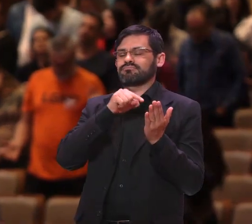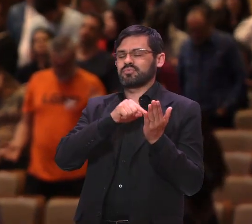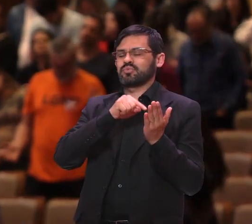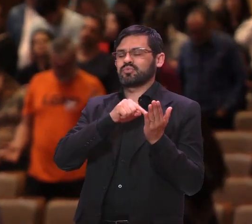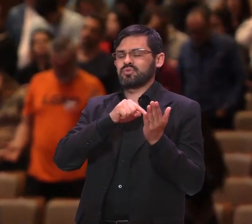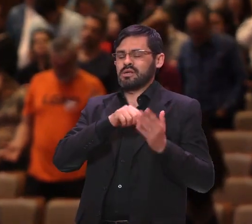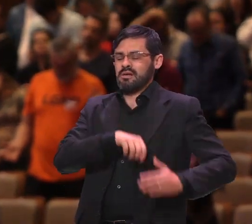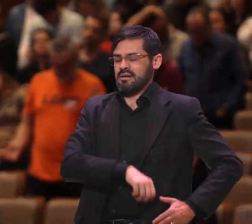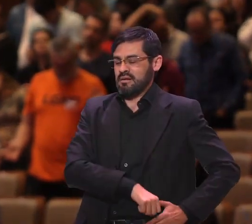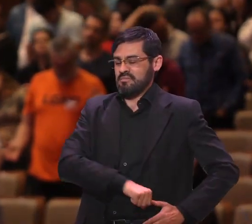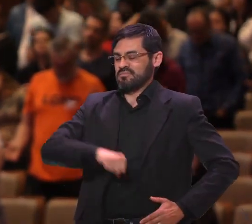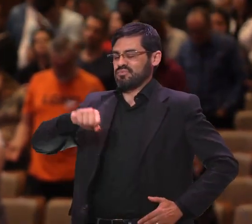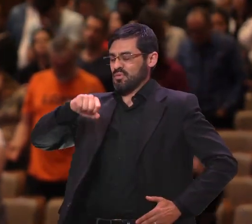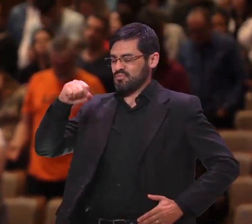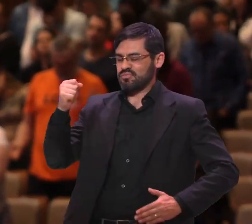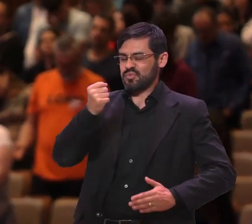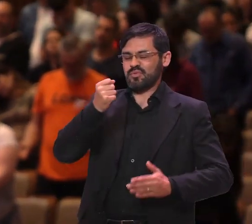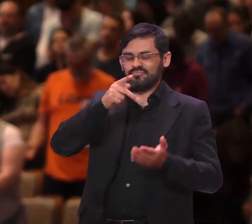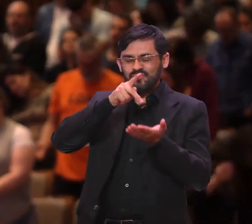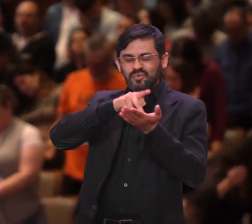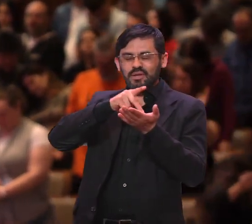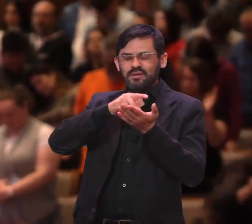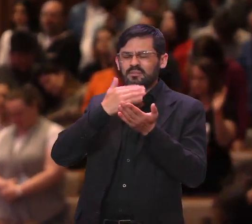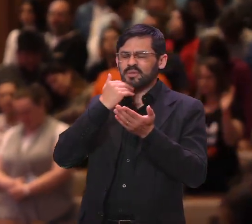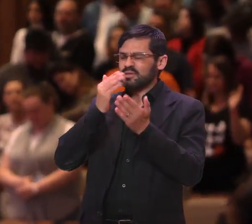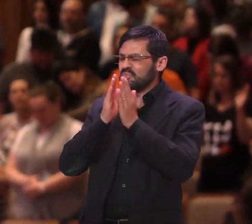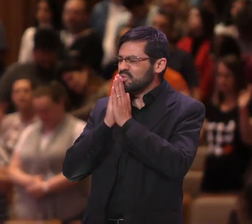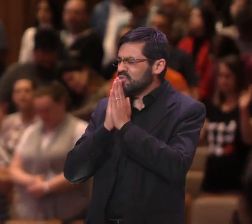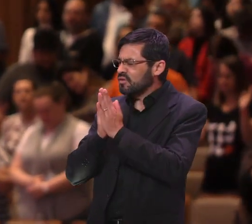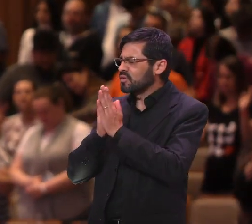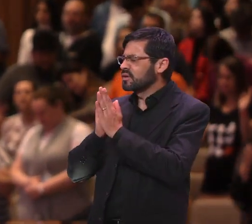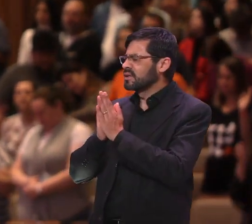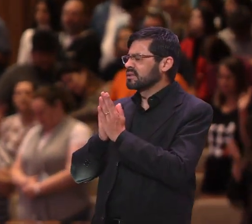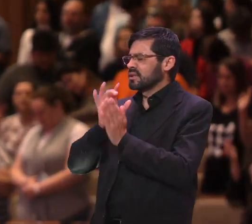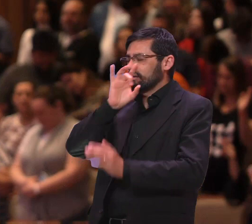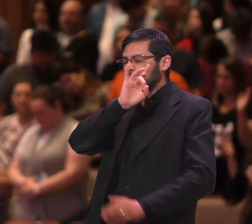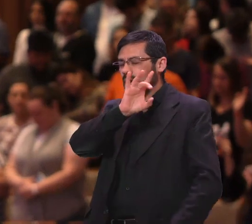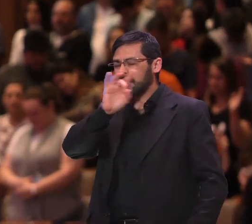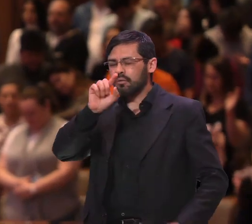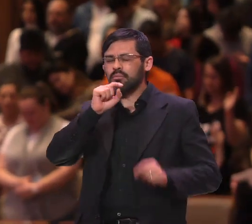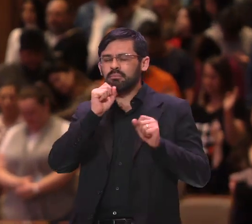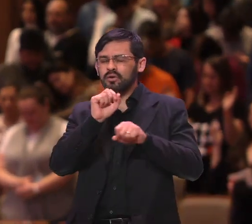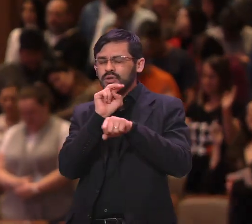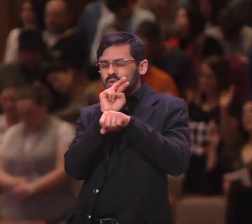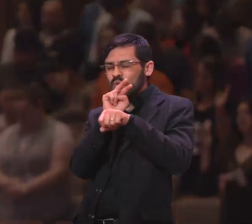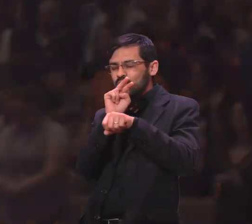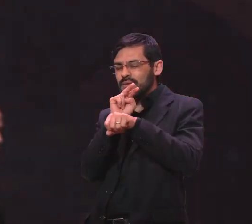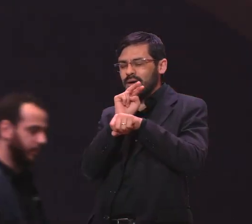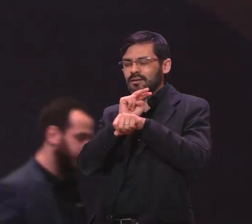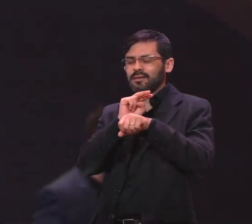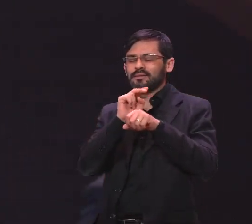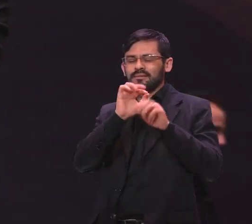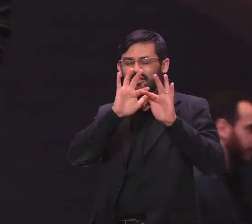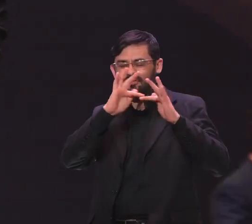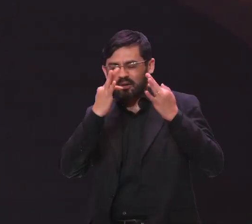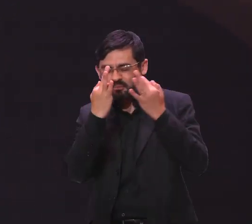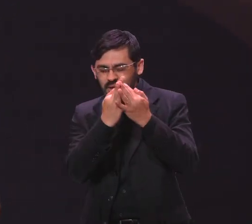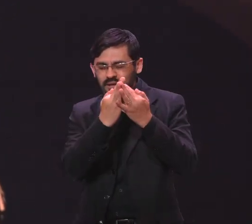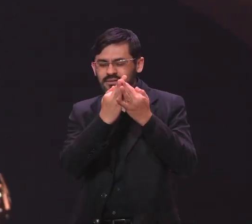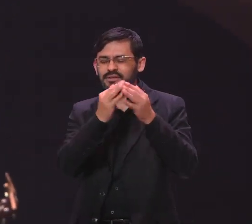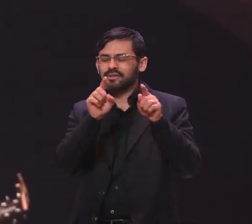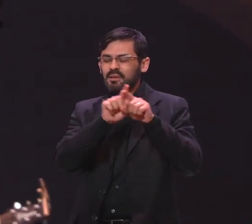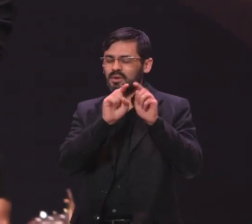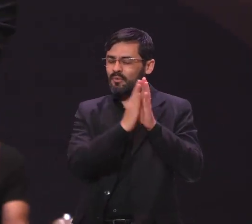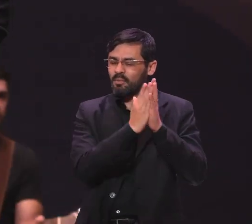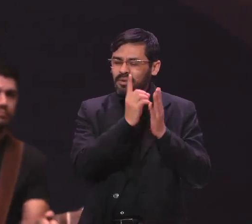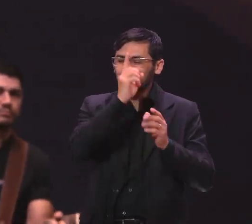do Espírito. Eu quero pedir que com esta arma os meus irmãos defendam as suas casas. Com esta